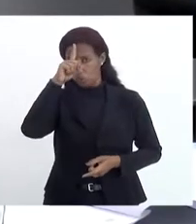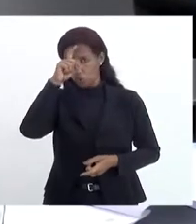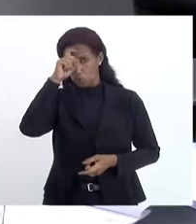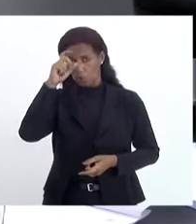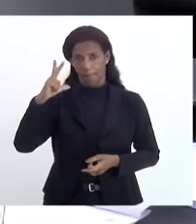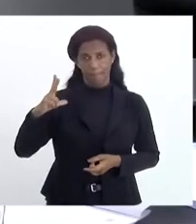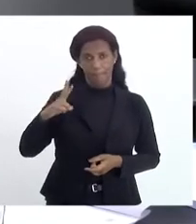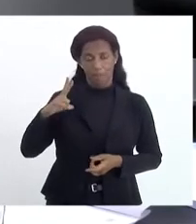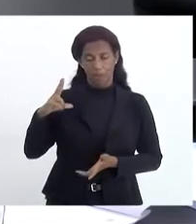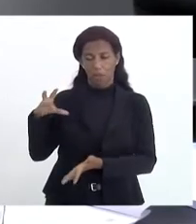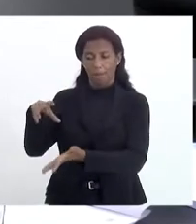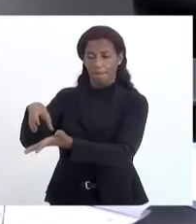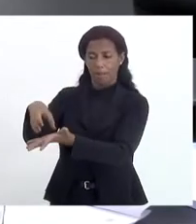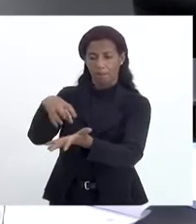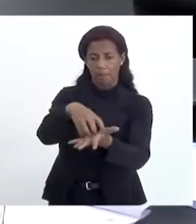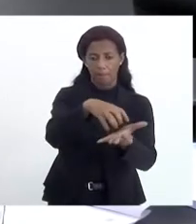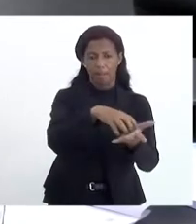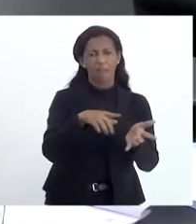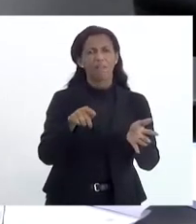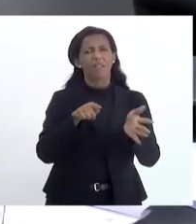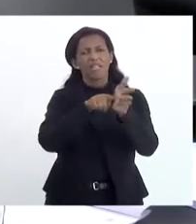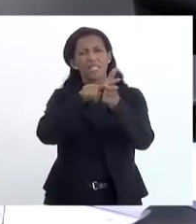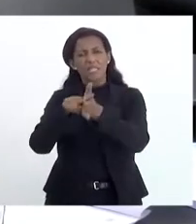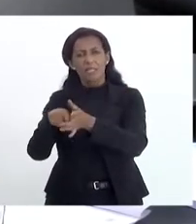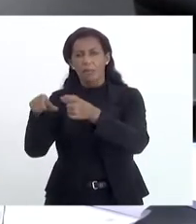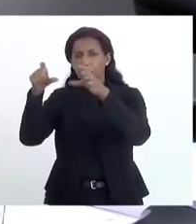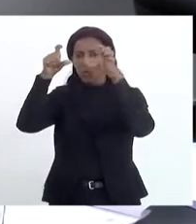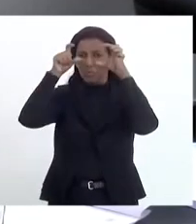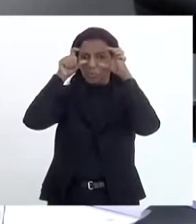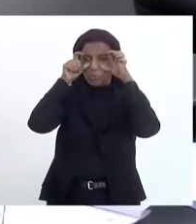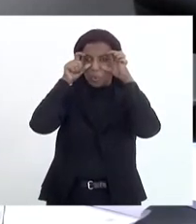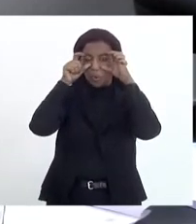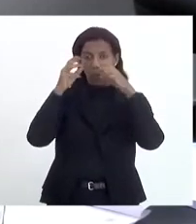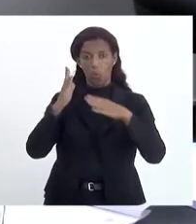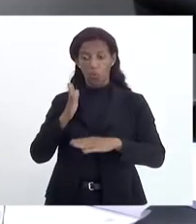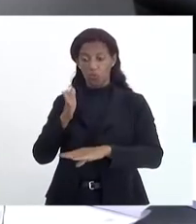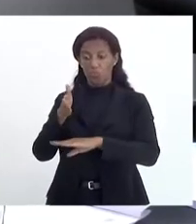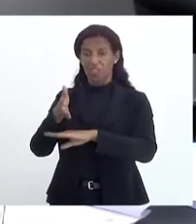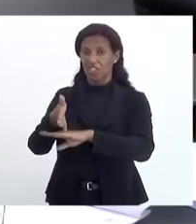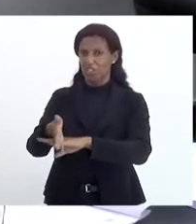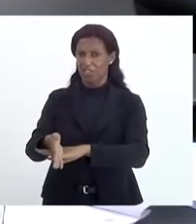que fazem o exame oftalmológico, quando você chega lá,